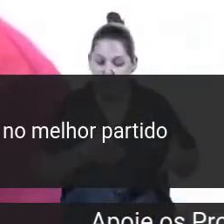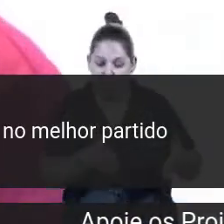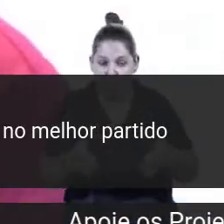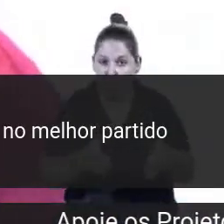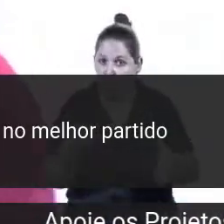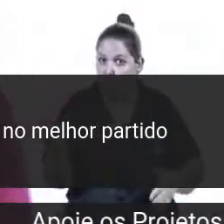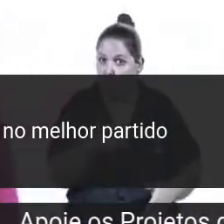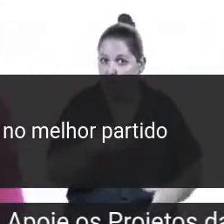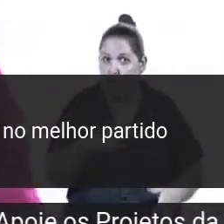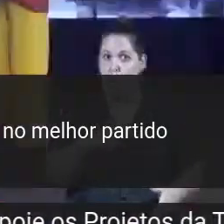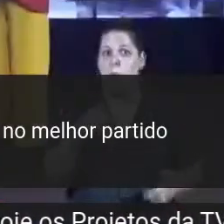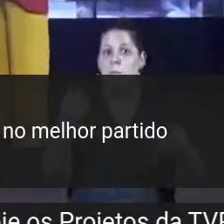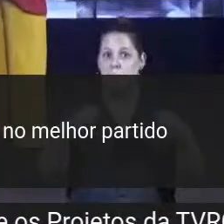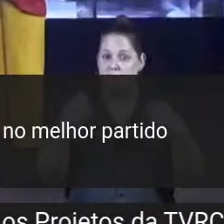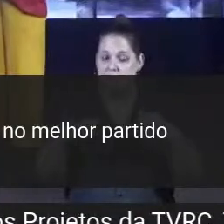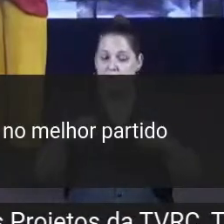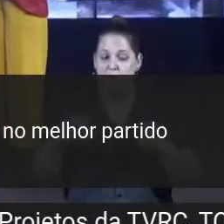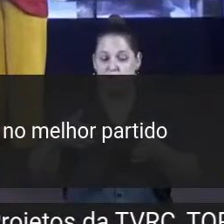de caminhar. Muito obrigado.